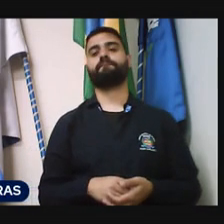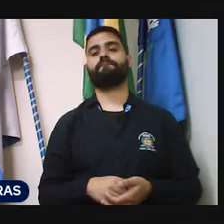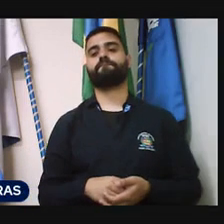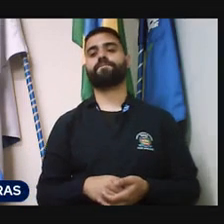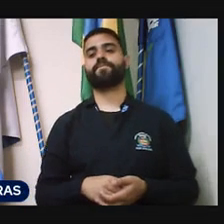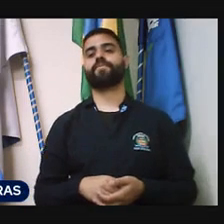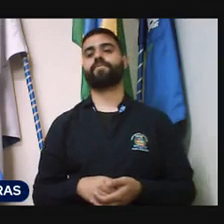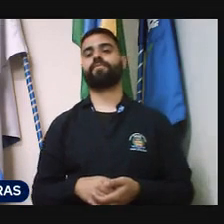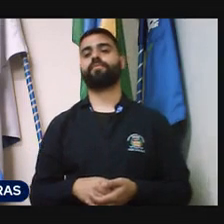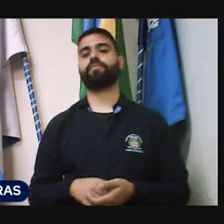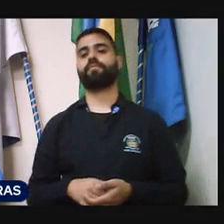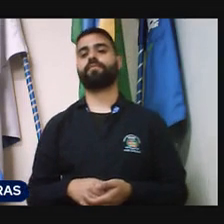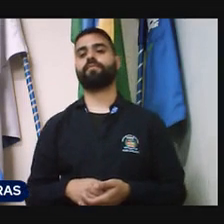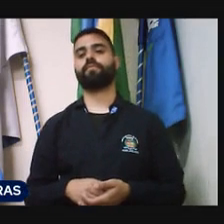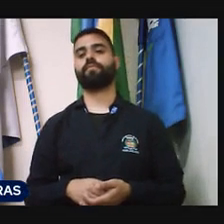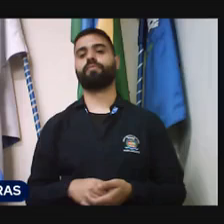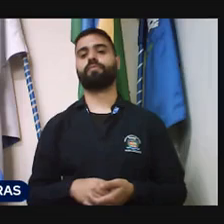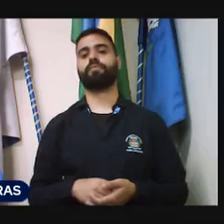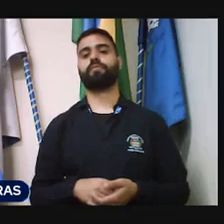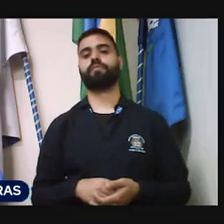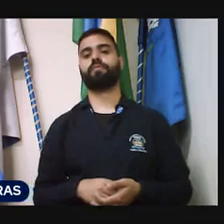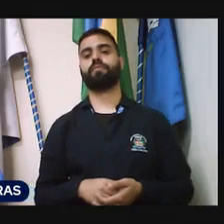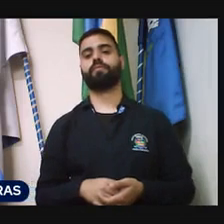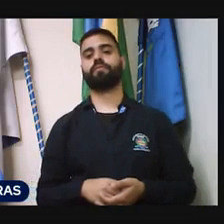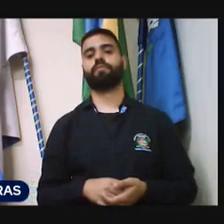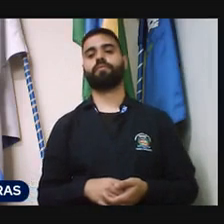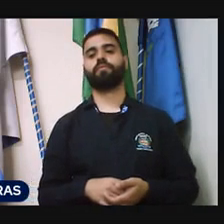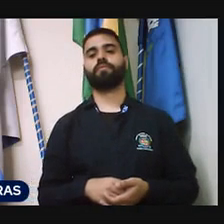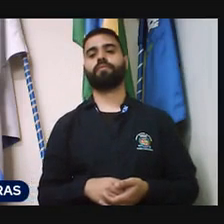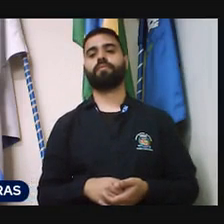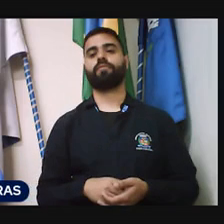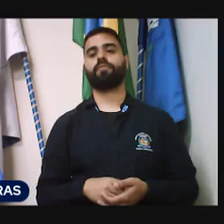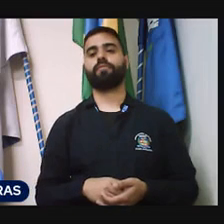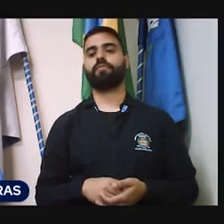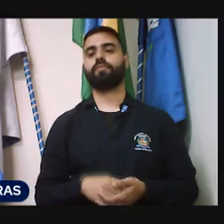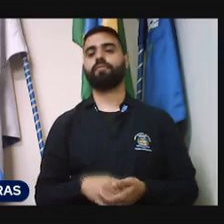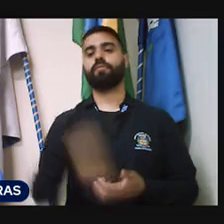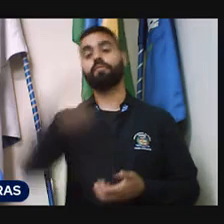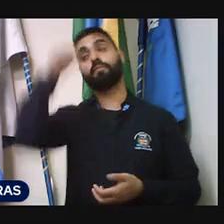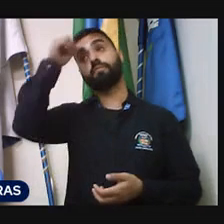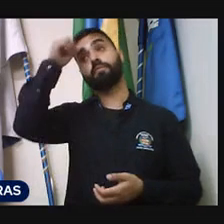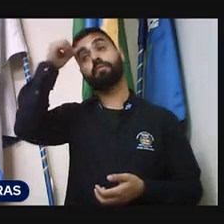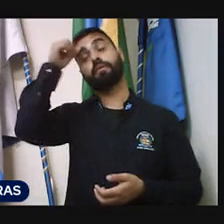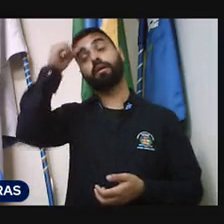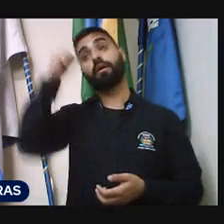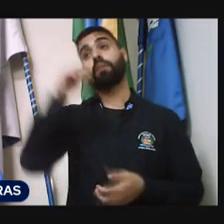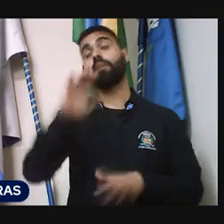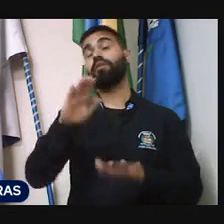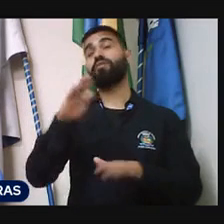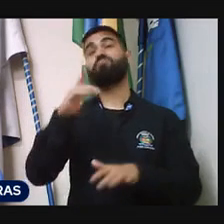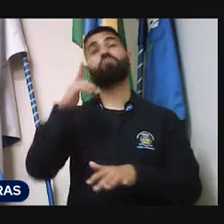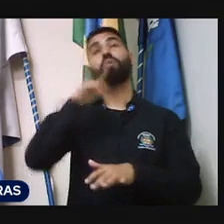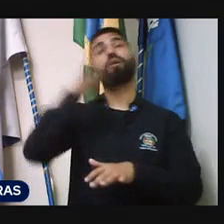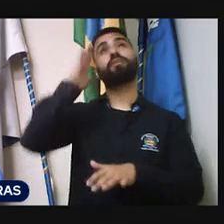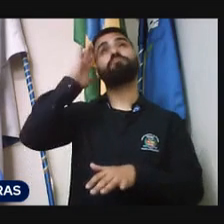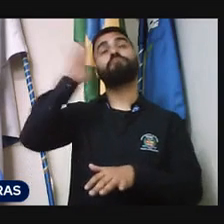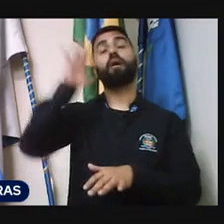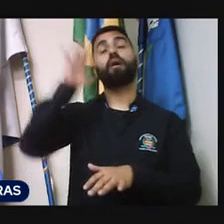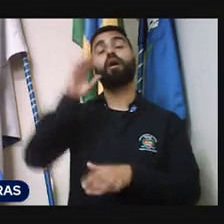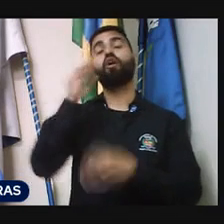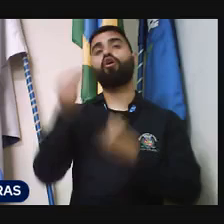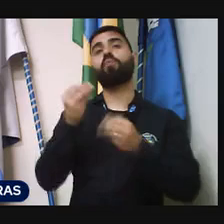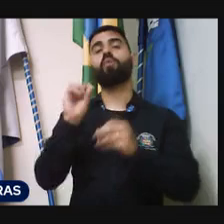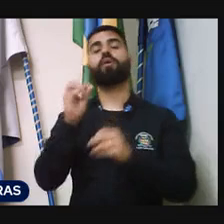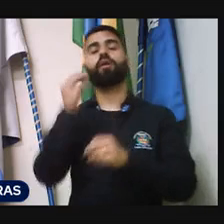ah e também um ganho muito importante que Talvez né a gente não não consiga que mencionar e foi